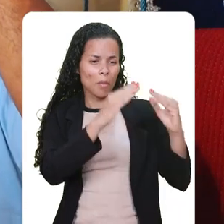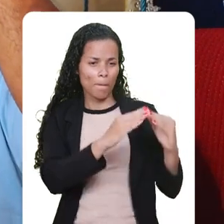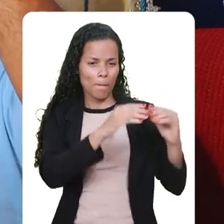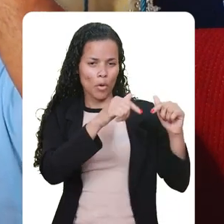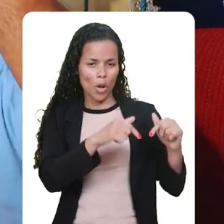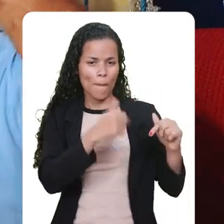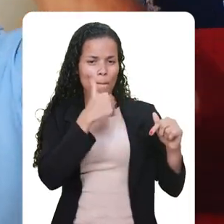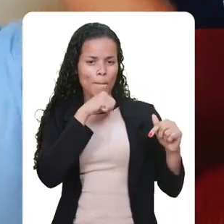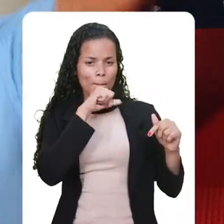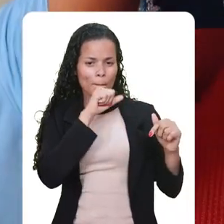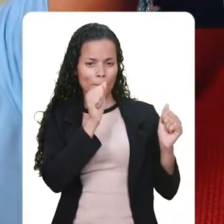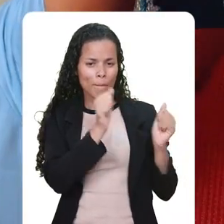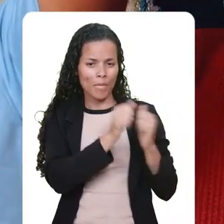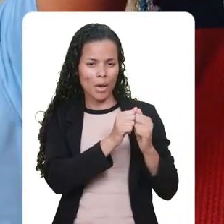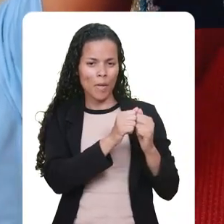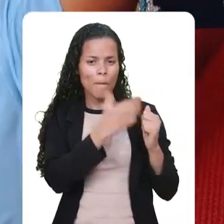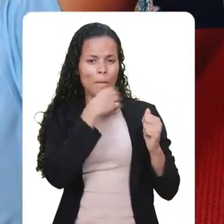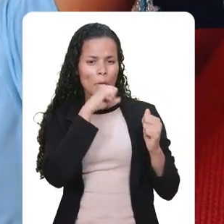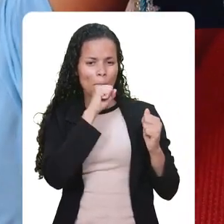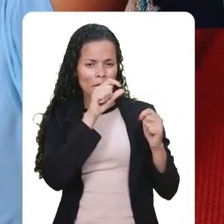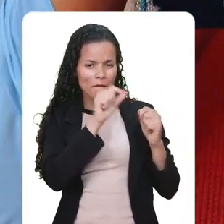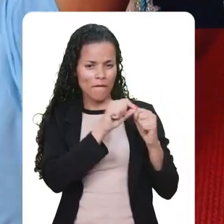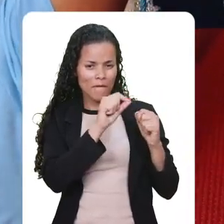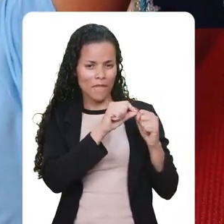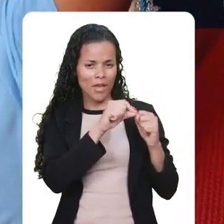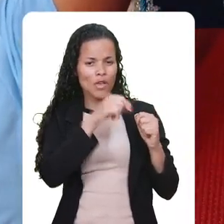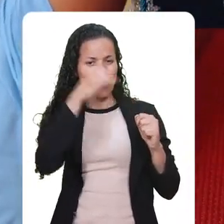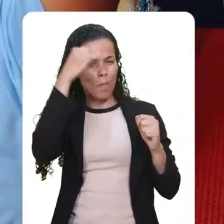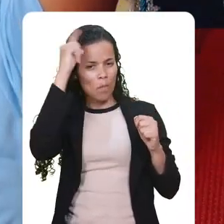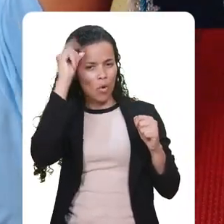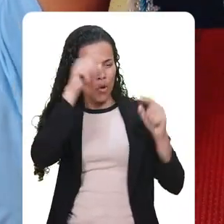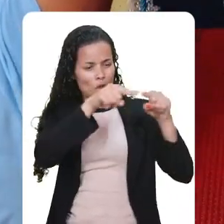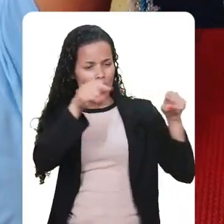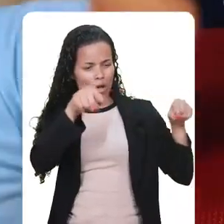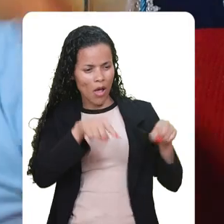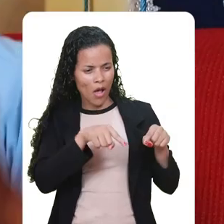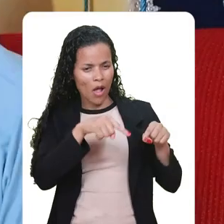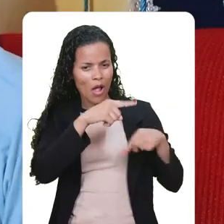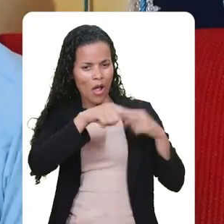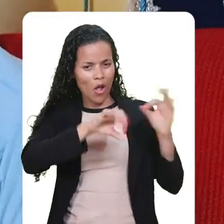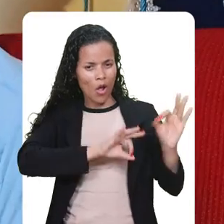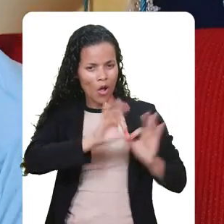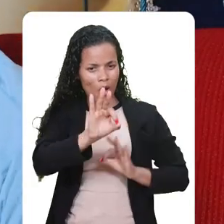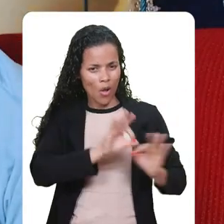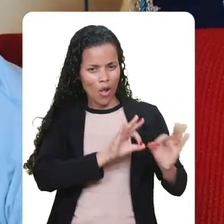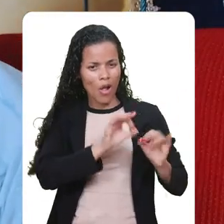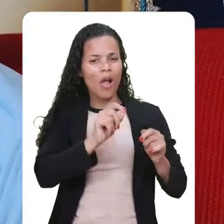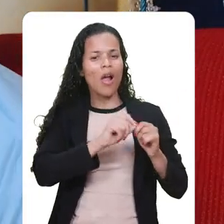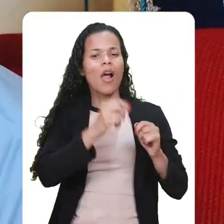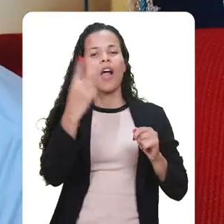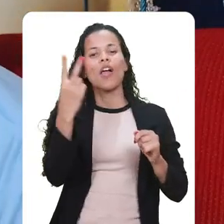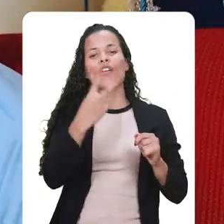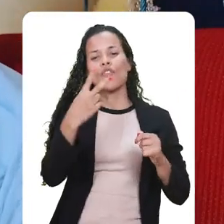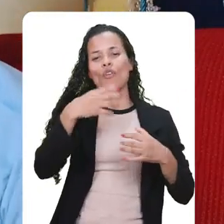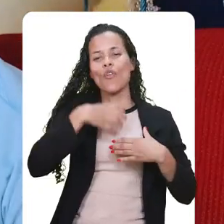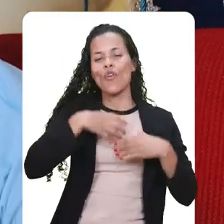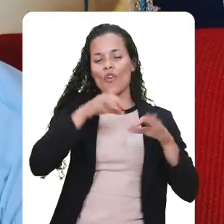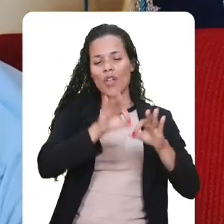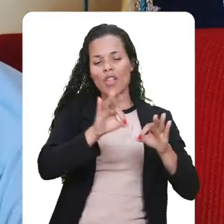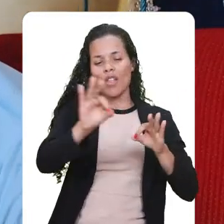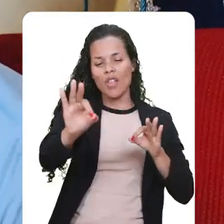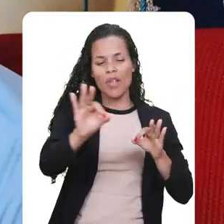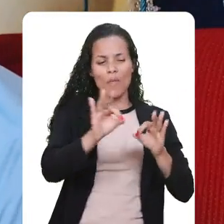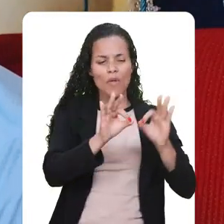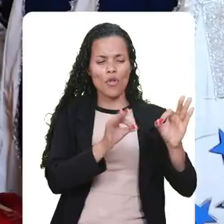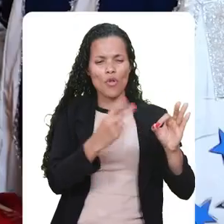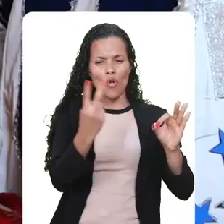que eu resido, que moro com minha mãe, e meu pai fez o boi na sala. Só que ele refez essa armação e foi 2 centímetros